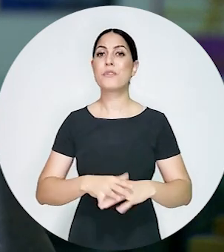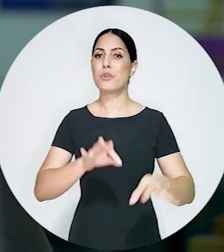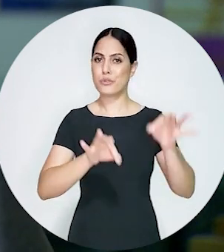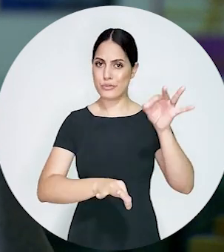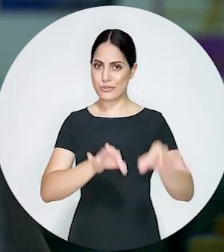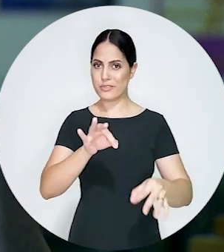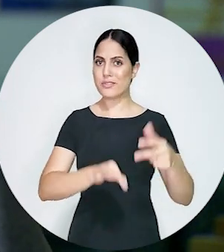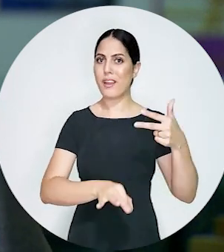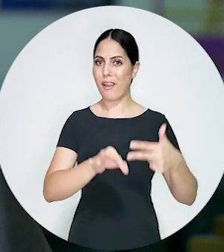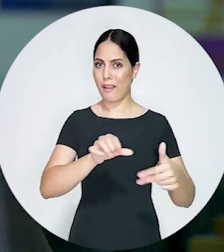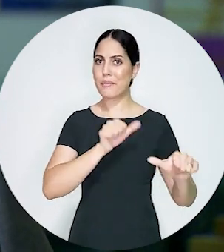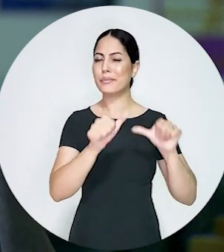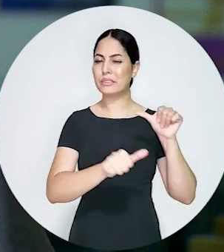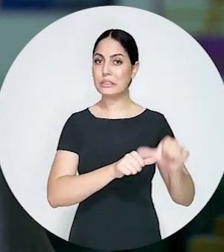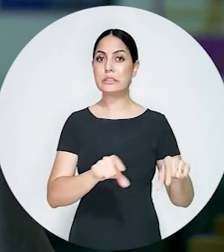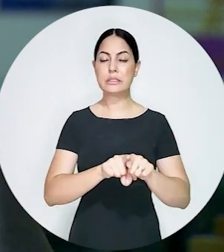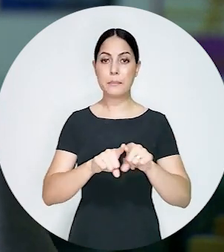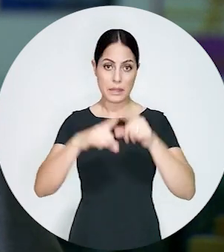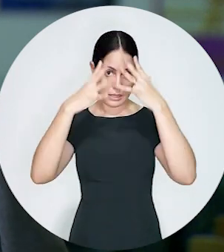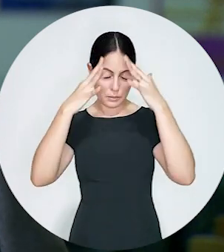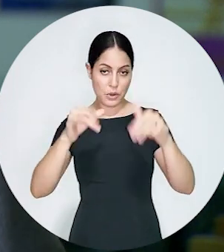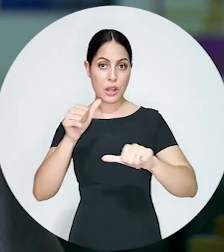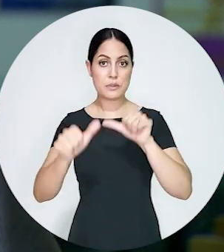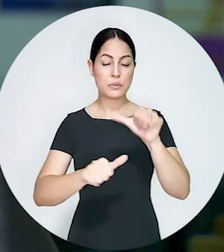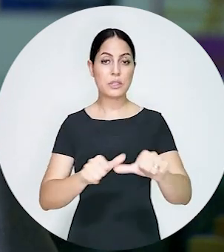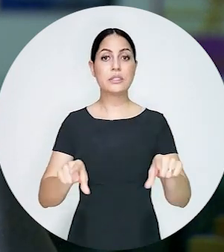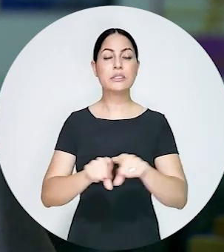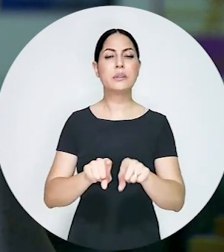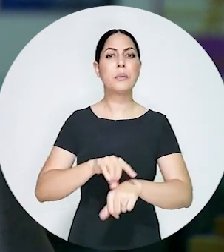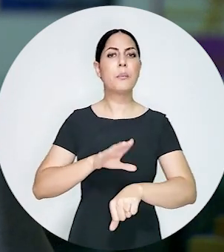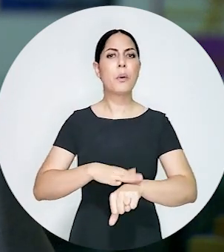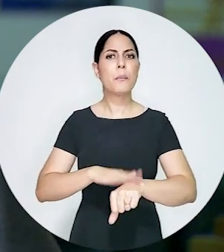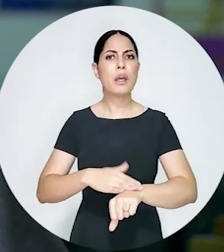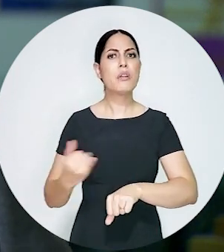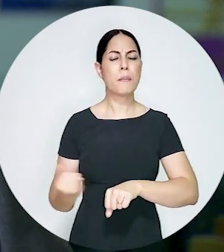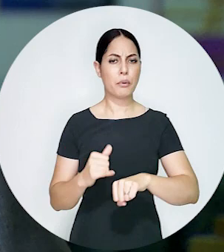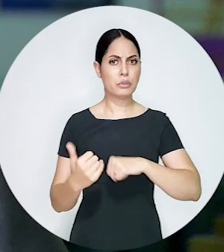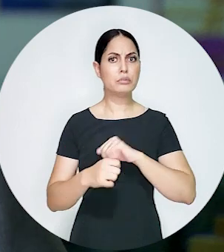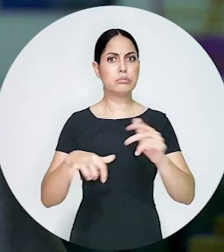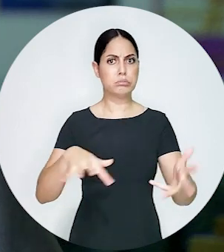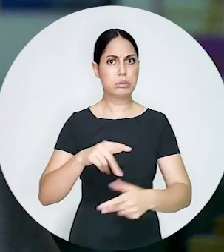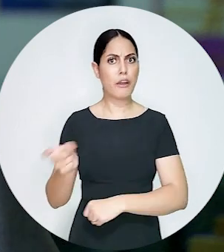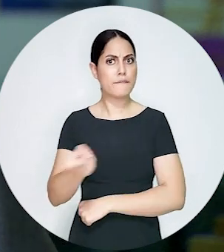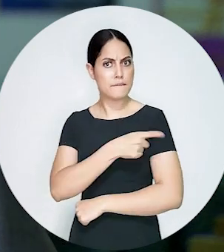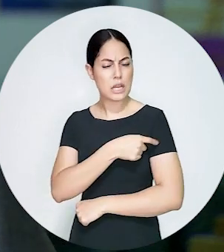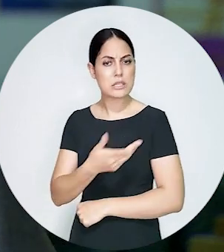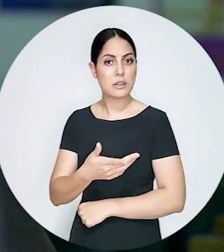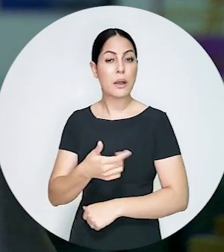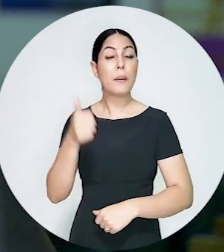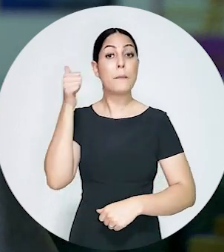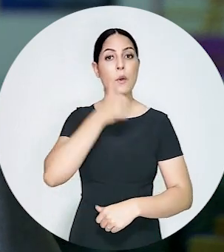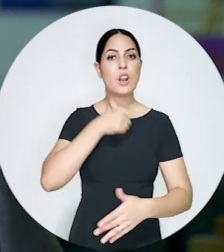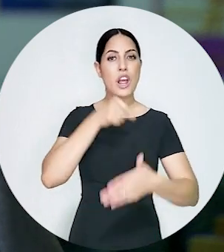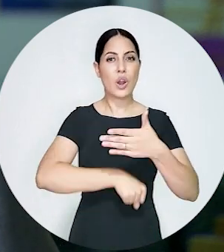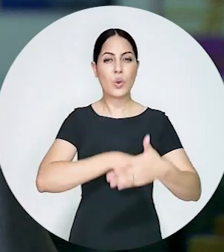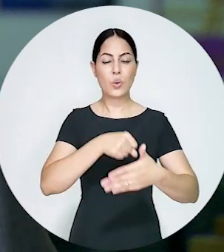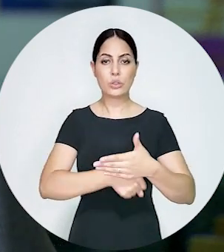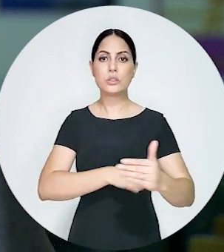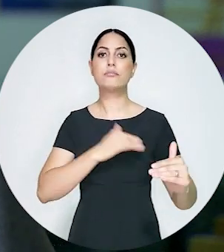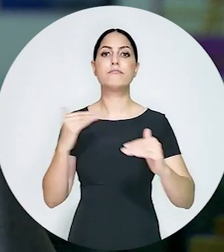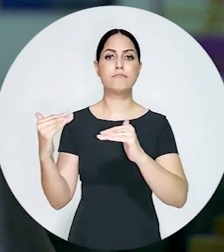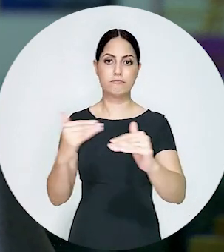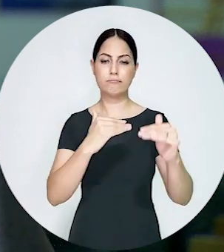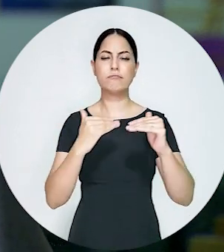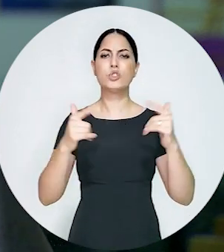das mudanças no judiciário e nos tribunais, a importância da vacinação no enfrentamento da pandemia da Covid-19, a luta